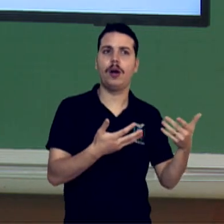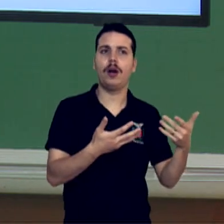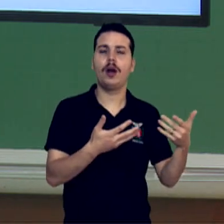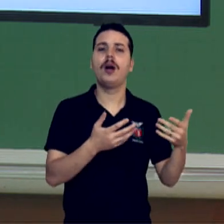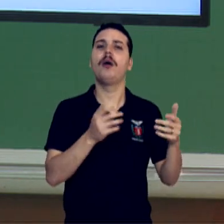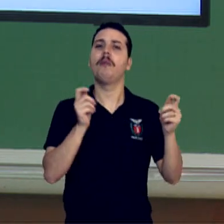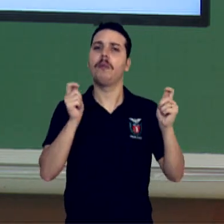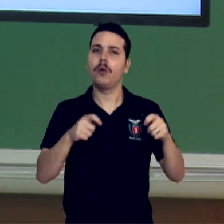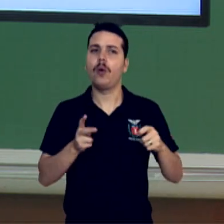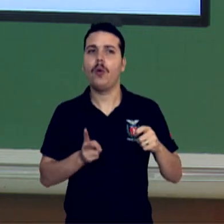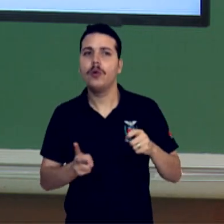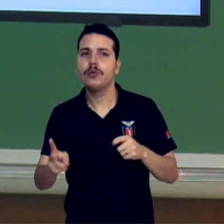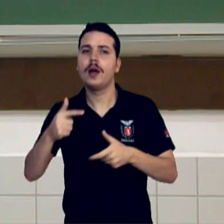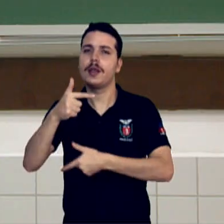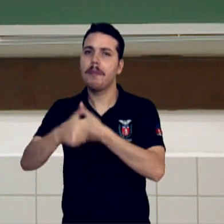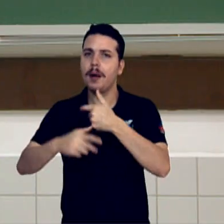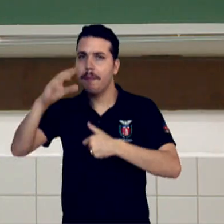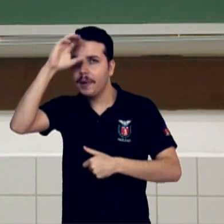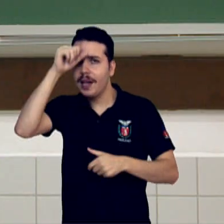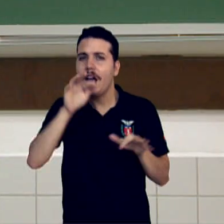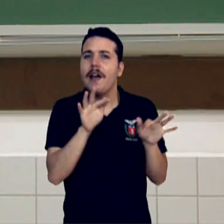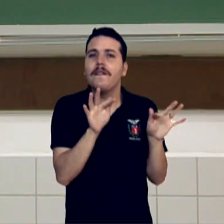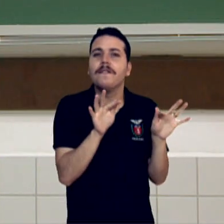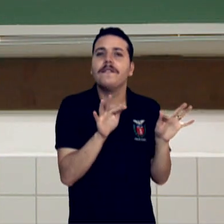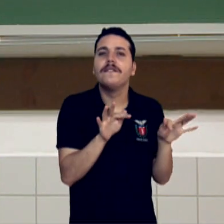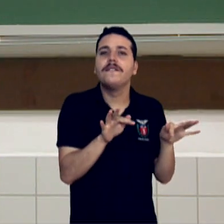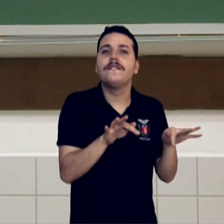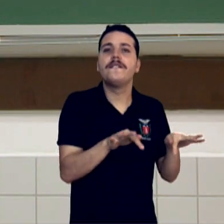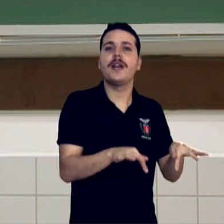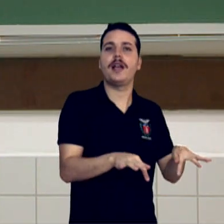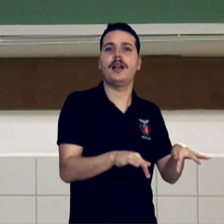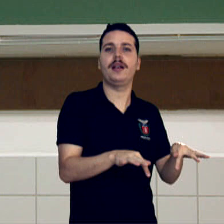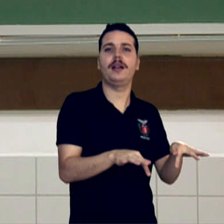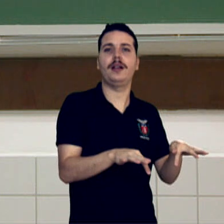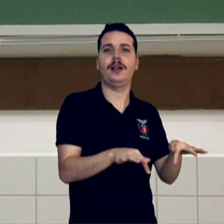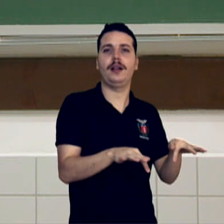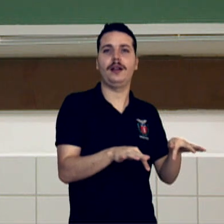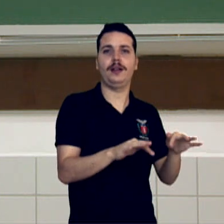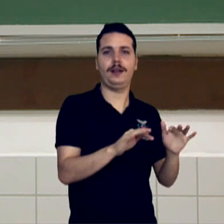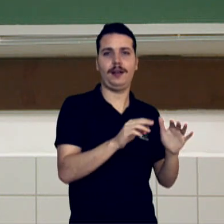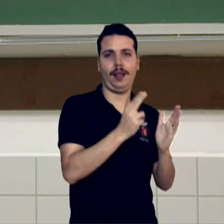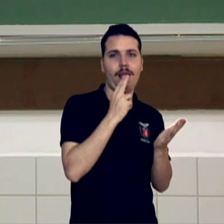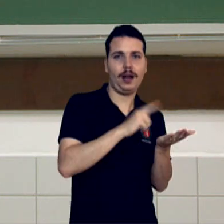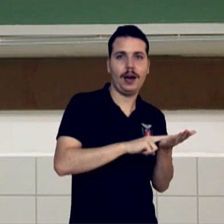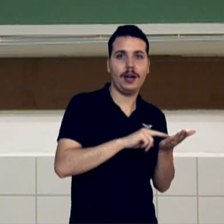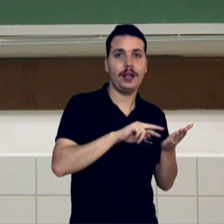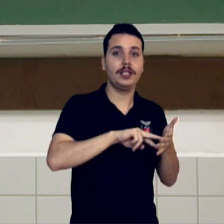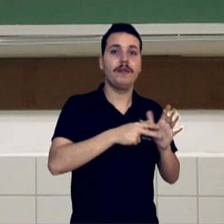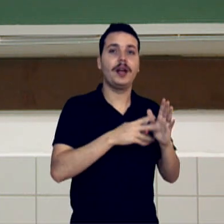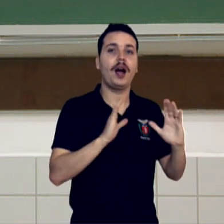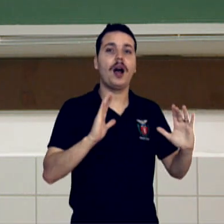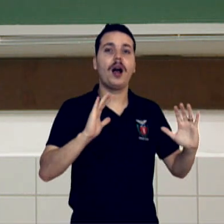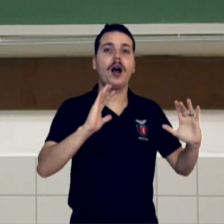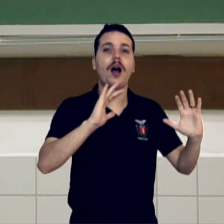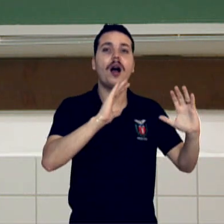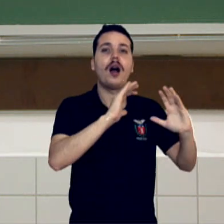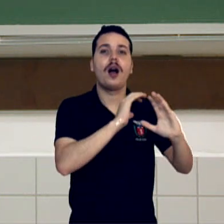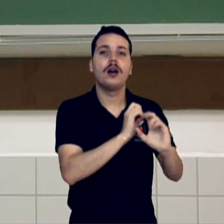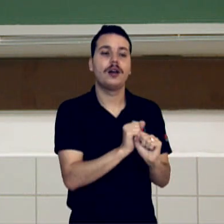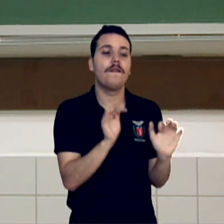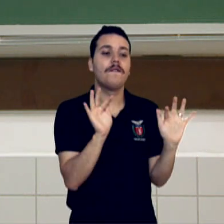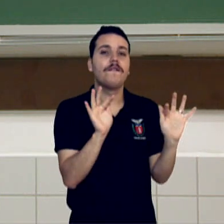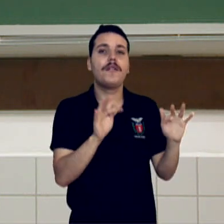no final da carta. A carta se encaminha para a sua conclusão. Né? Eu estou chegando à conclusão de